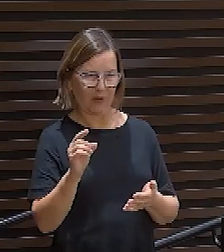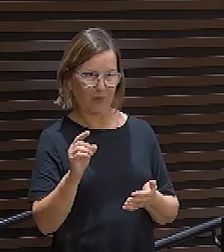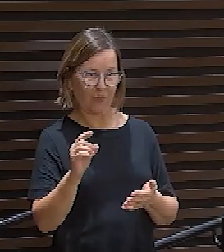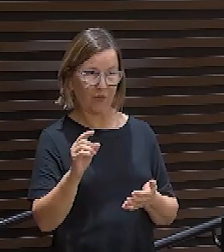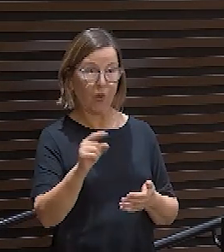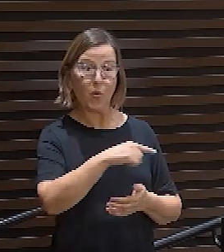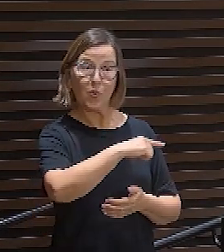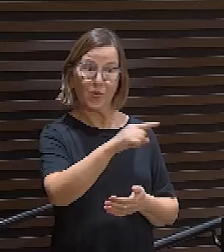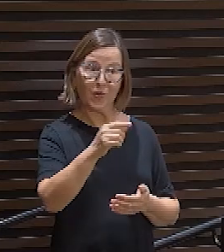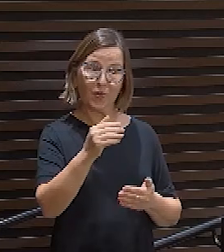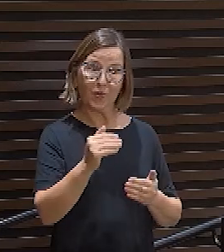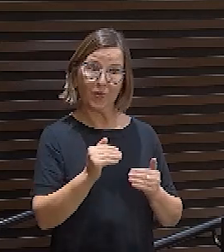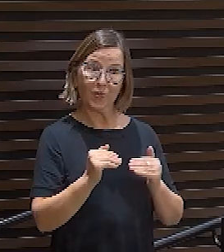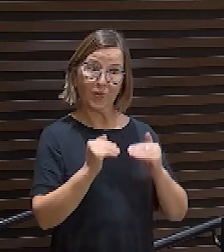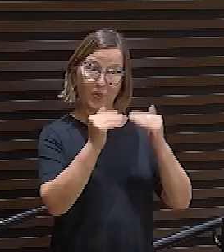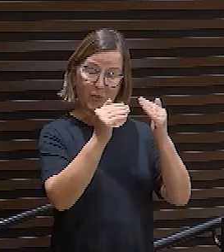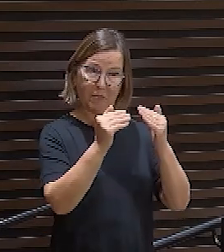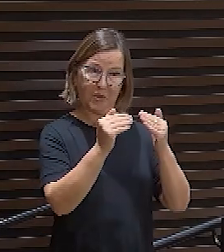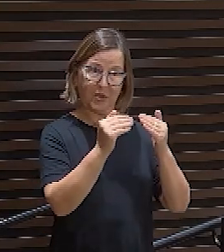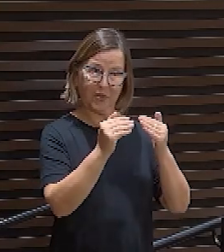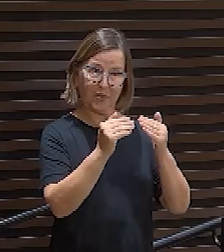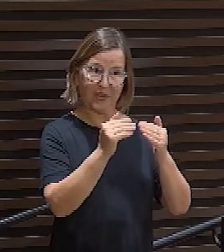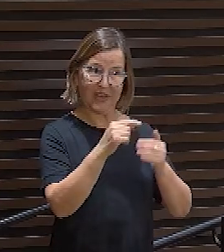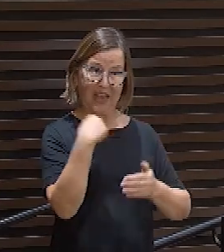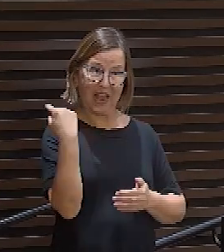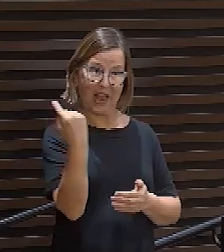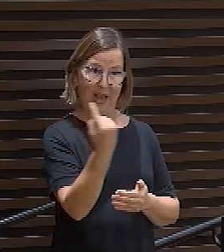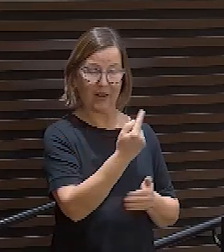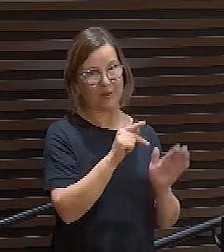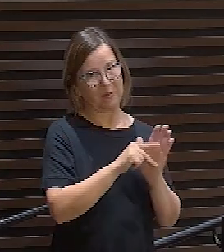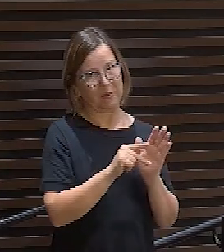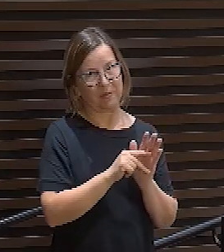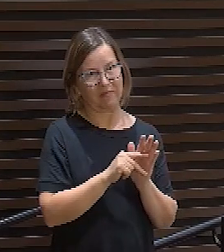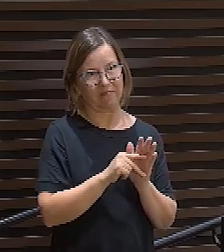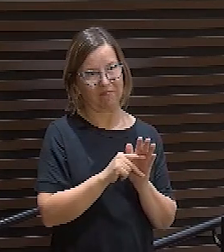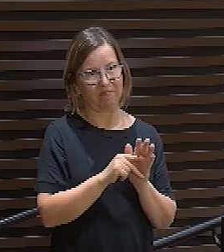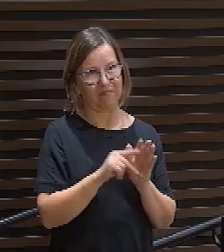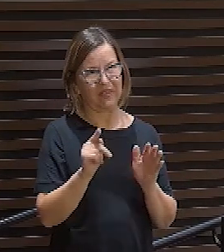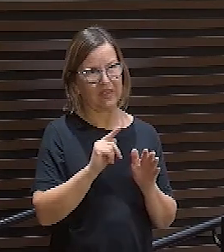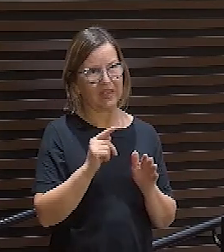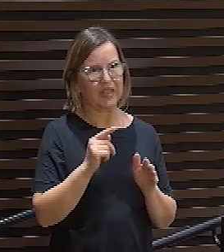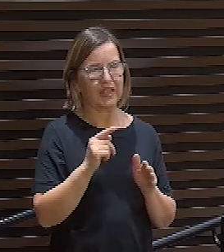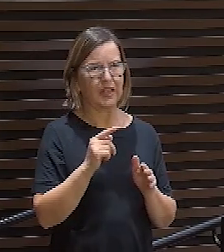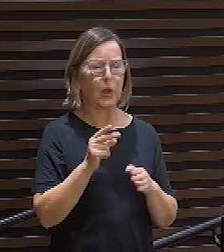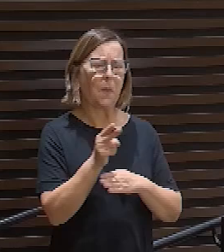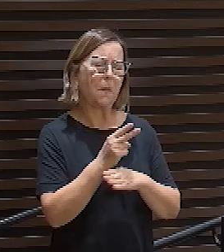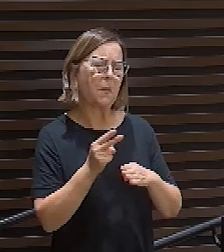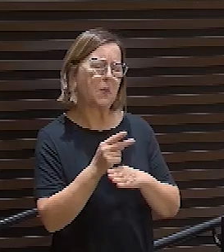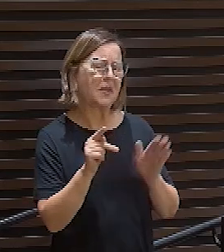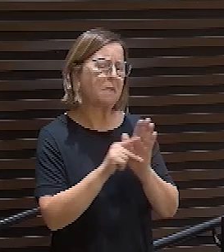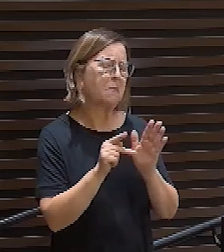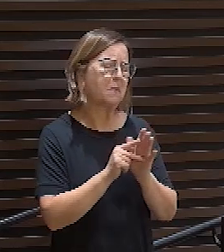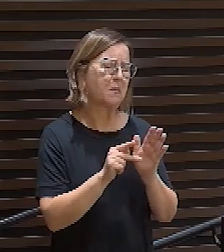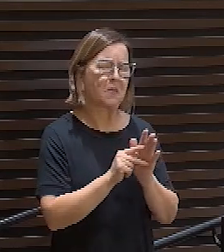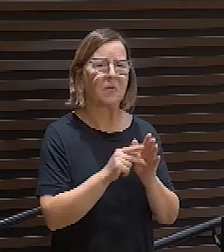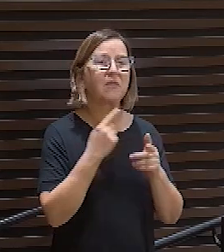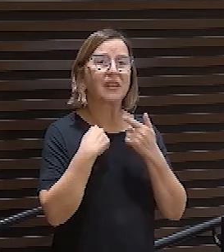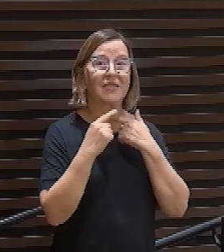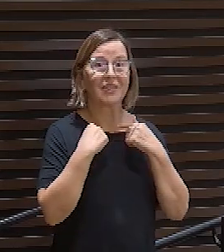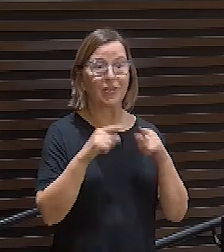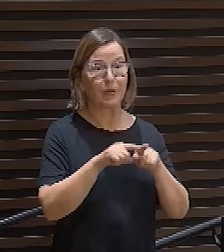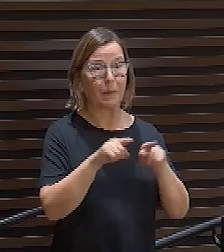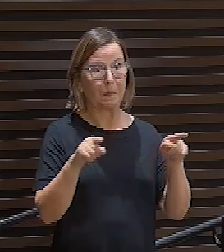superiores a si mesmo. Não tenha cada um em vista o que é propriamente seu, senão também cada qual o que é o dos